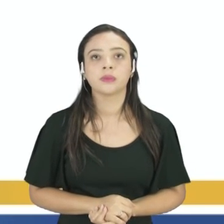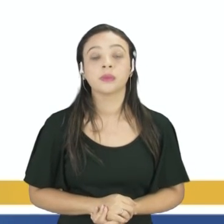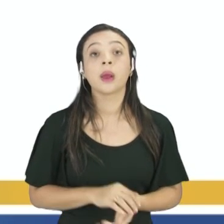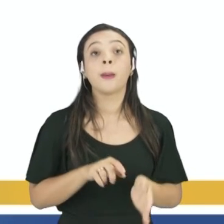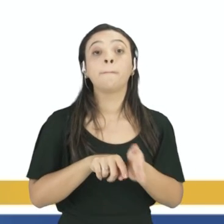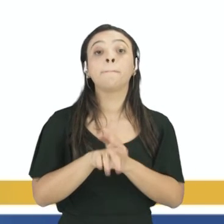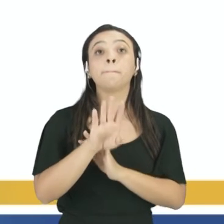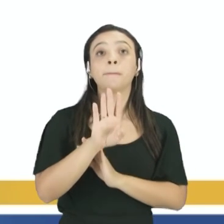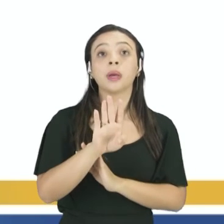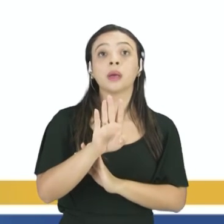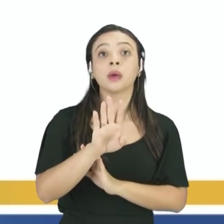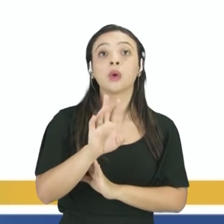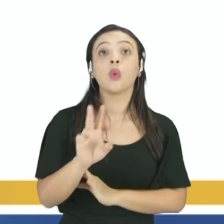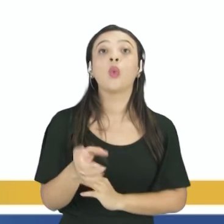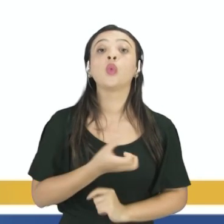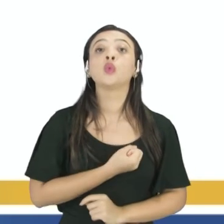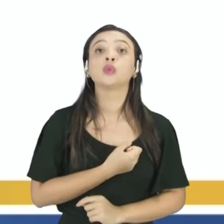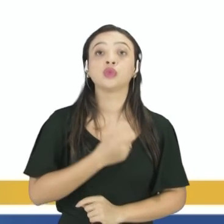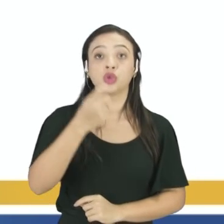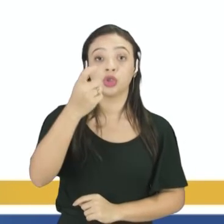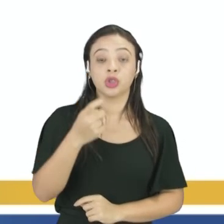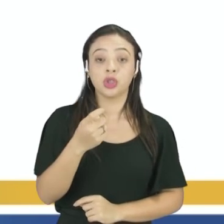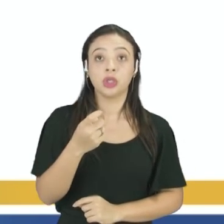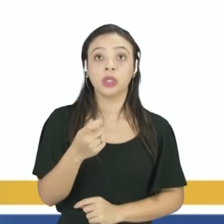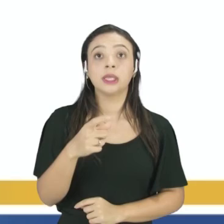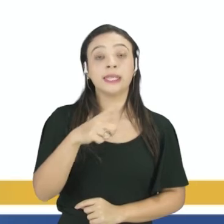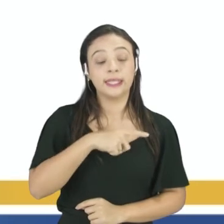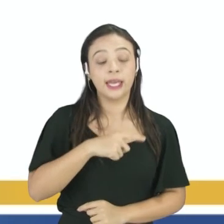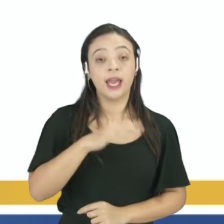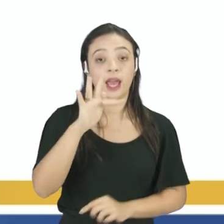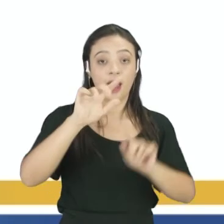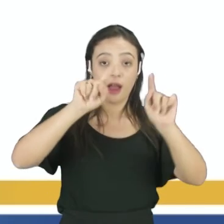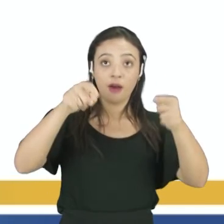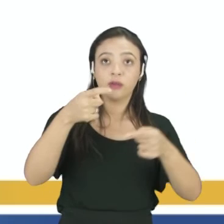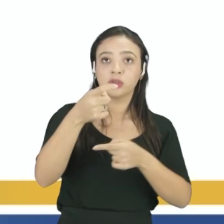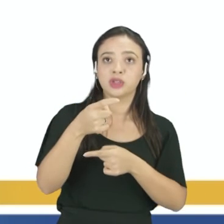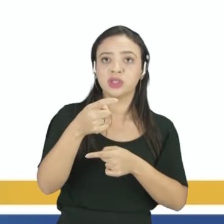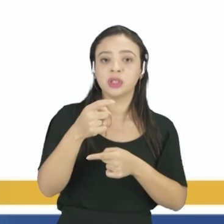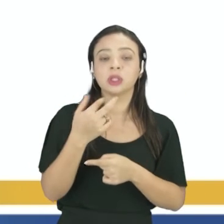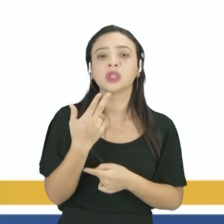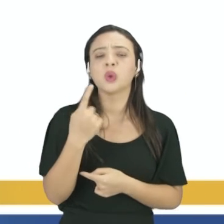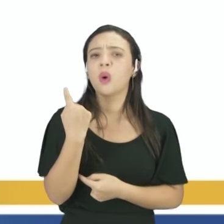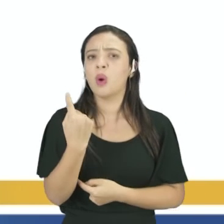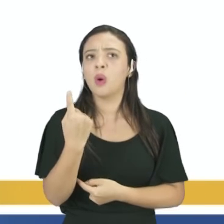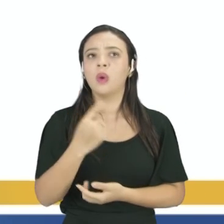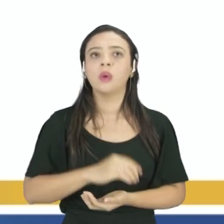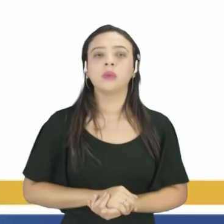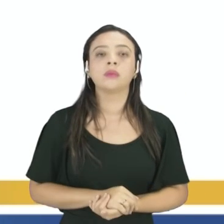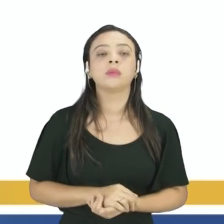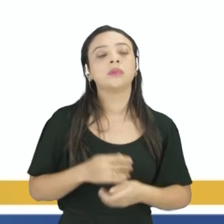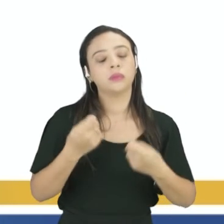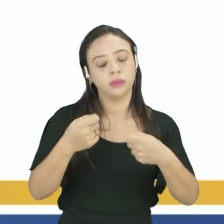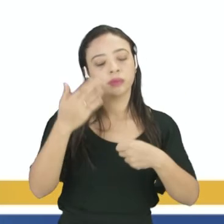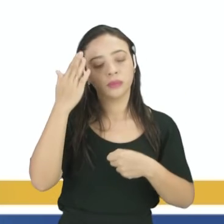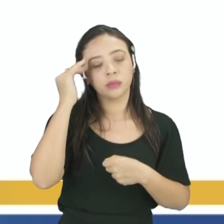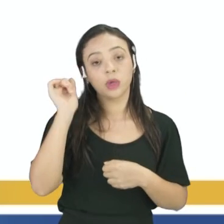x igual a 1? Agora eu tenho o valor de y e eu quero saber qual é a coordenada x